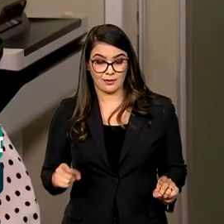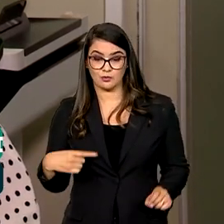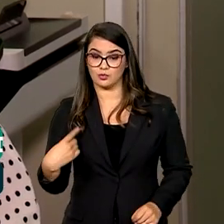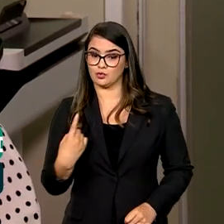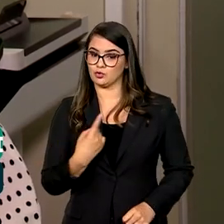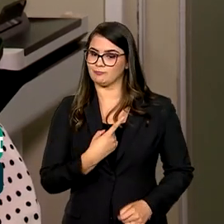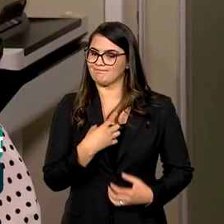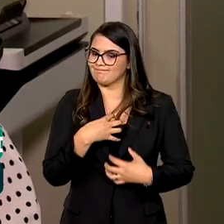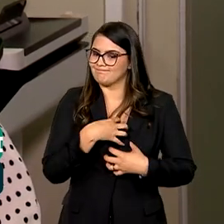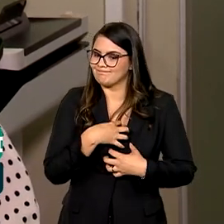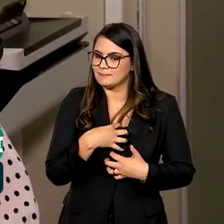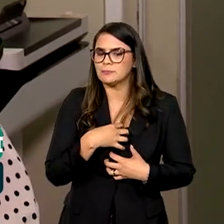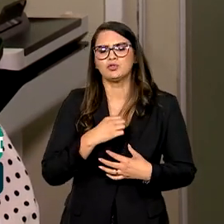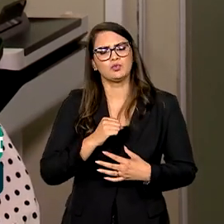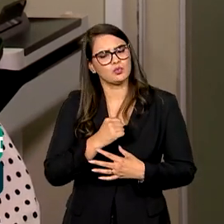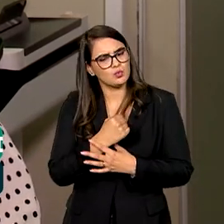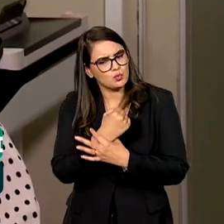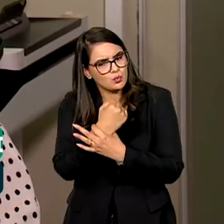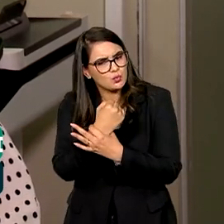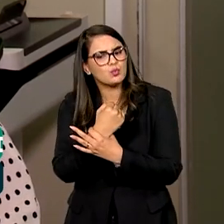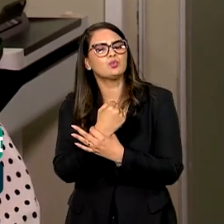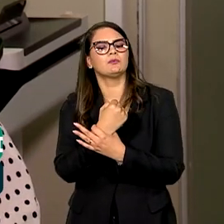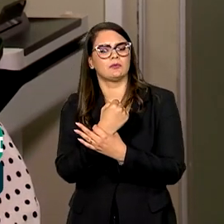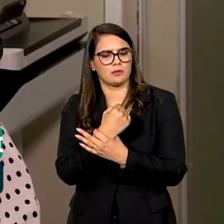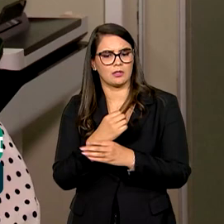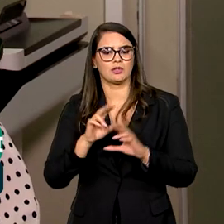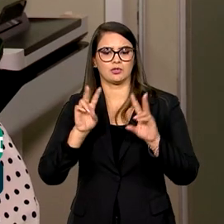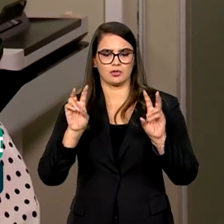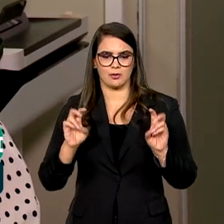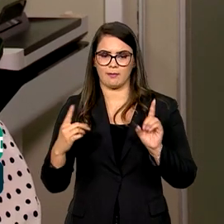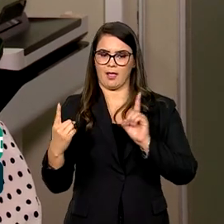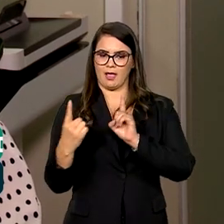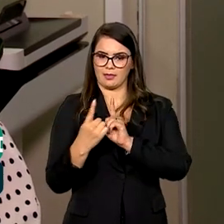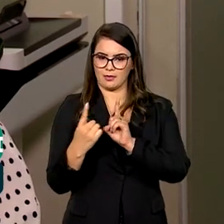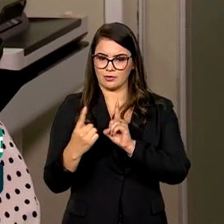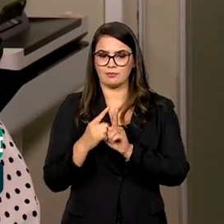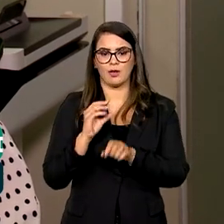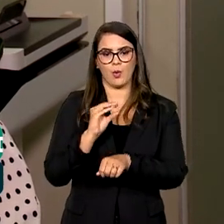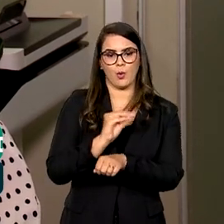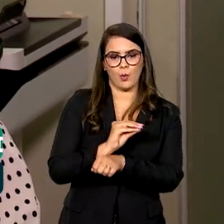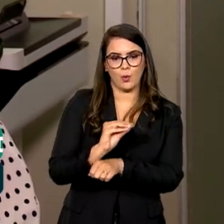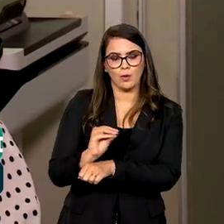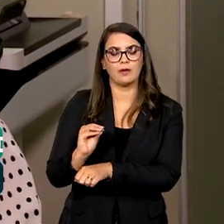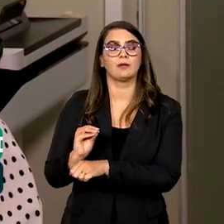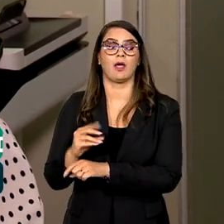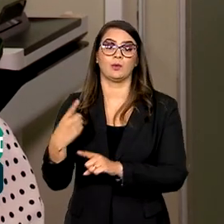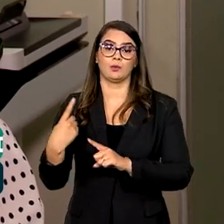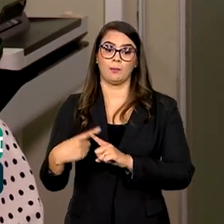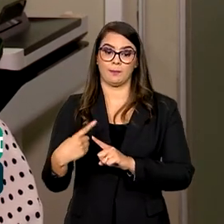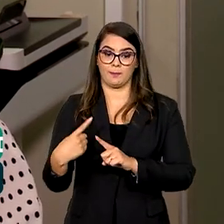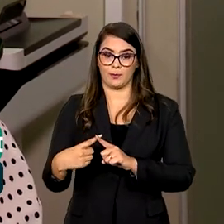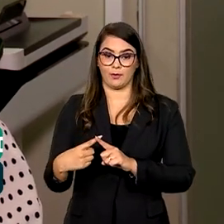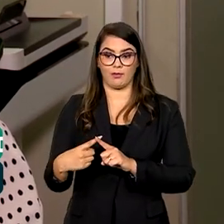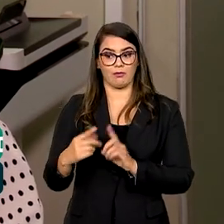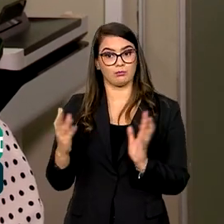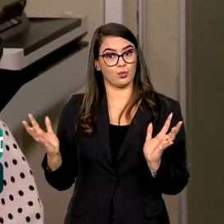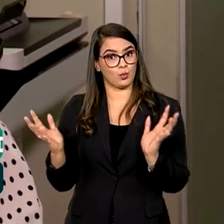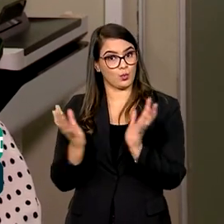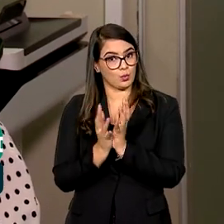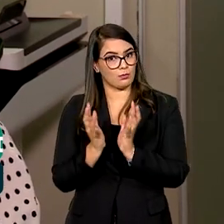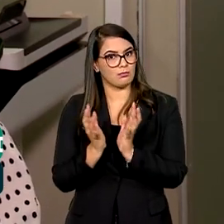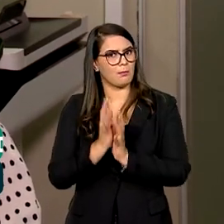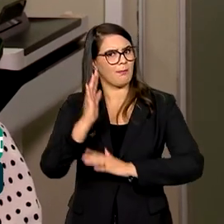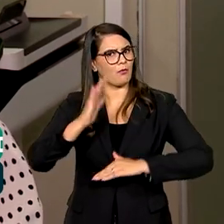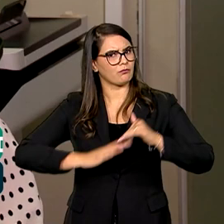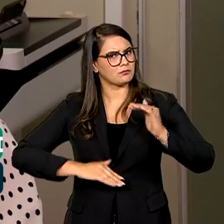se sentindo muito segura quanto ao atendimento e aos cuidados, porque é uma equipe, assim,